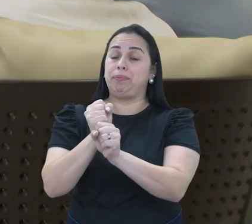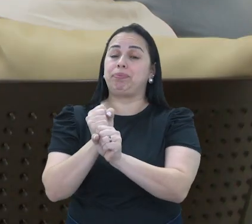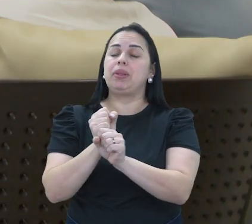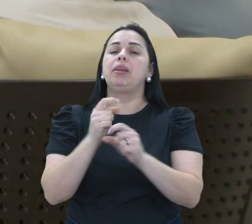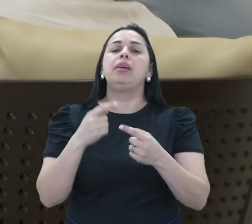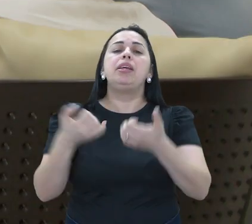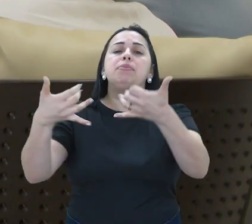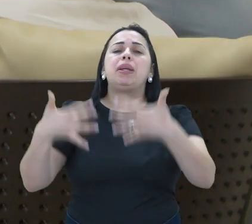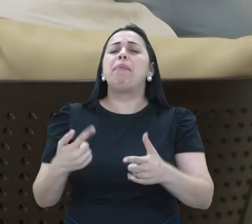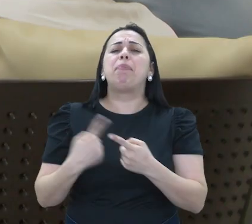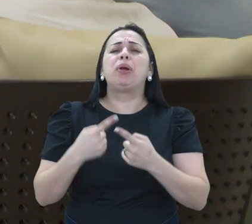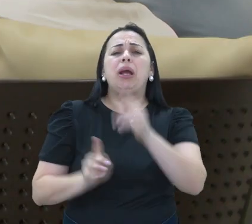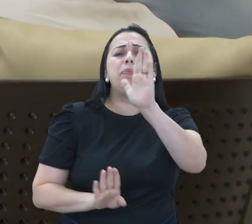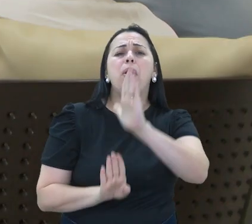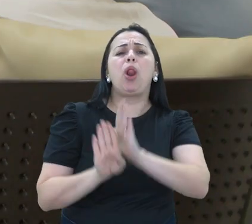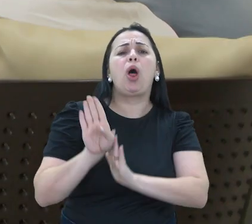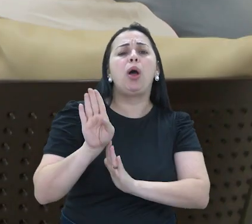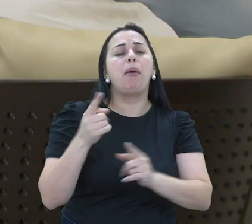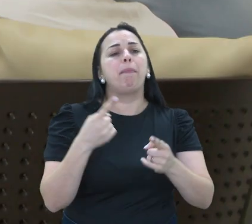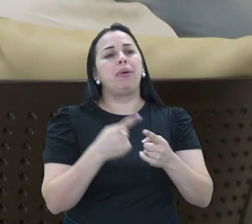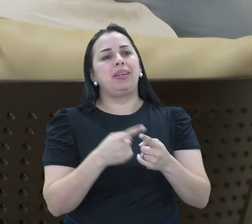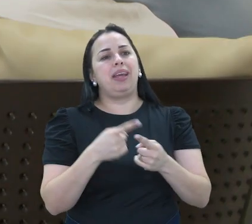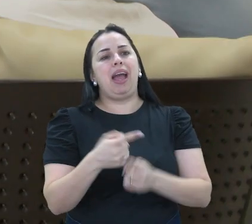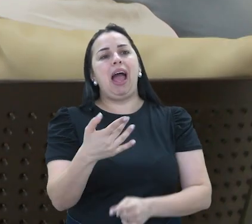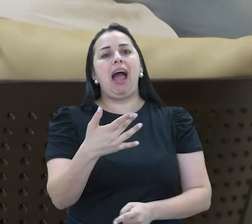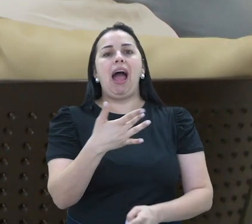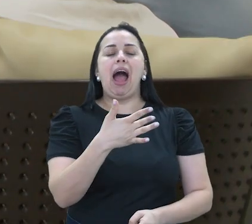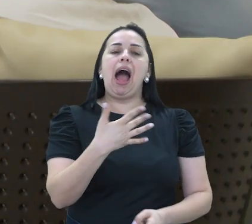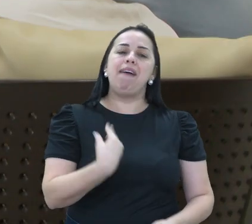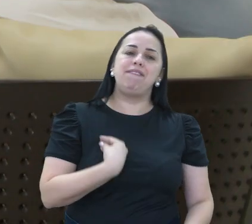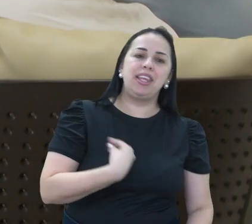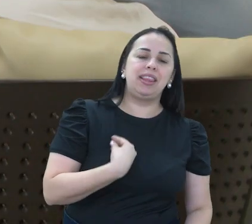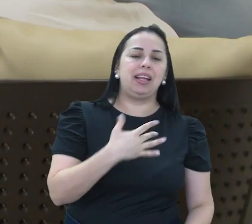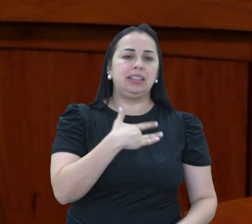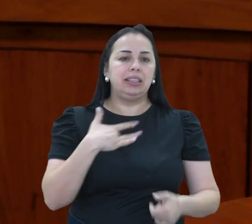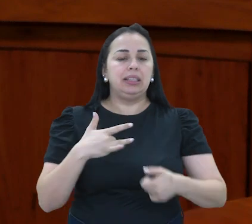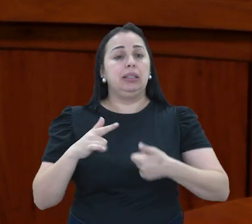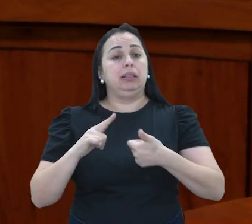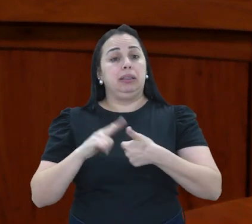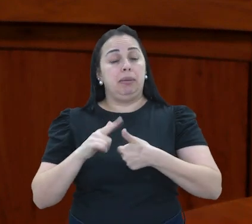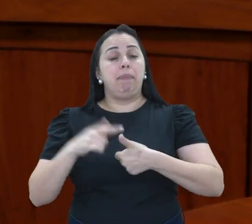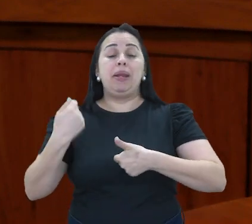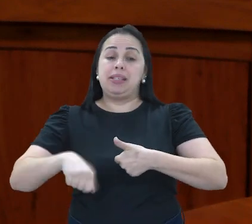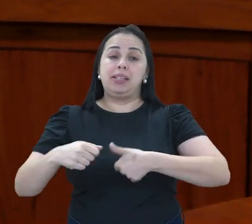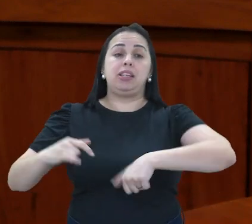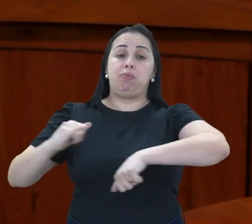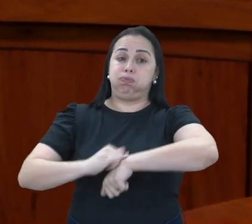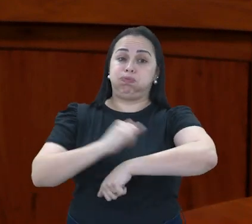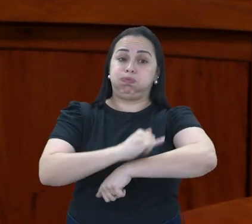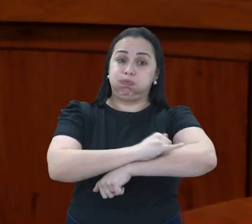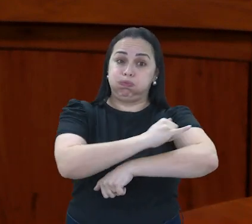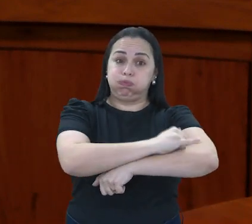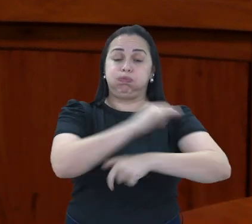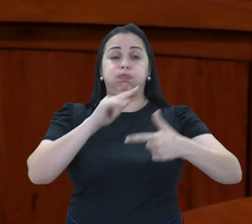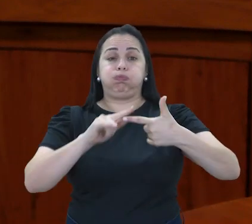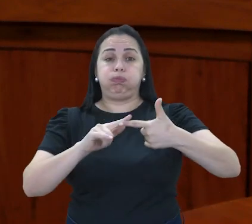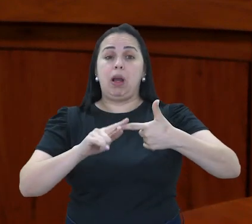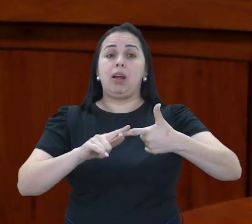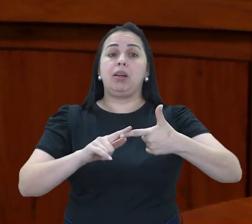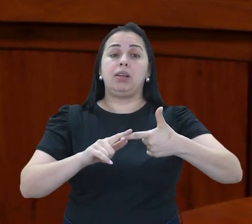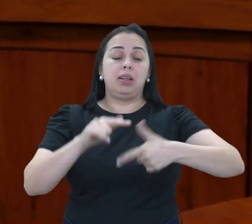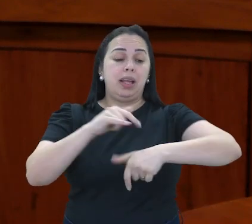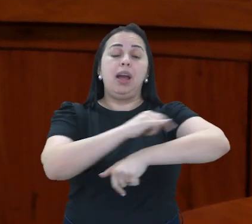das explicações para esse aumento está relacionada aos hábitos de vida. Combater a obesidade, combater